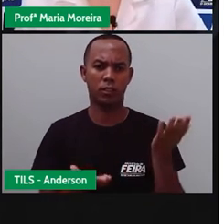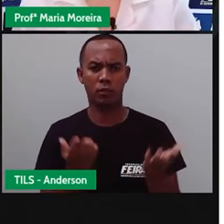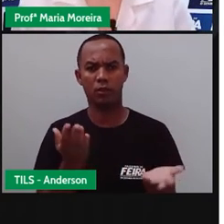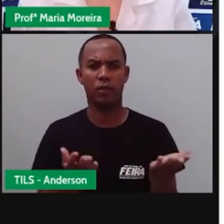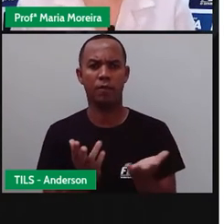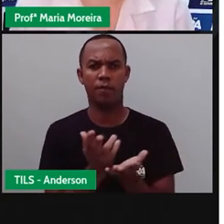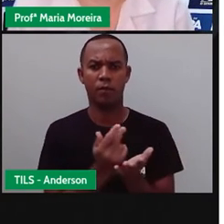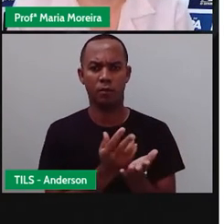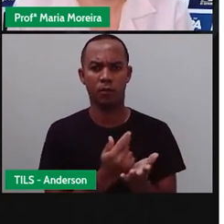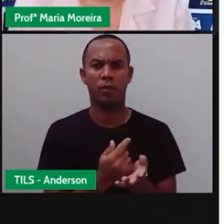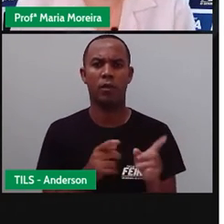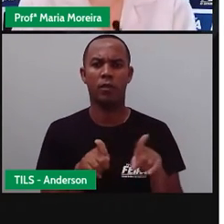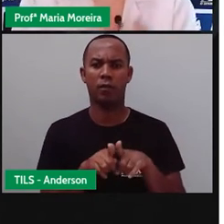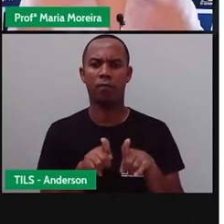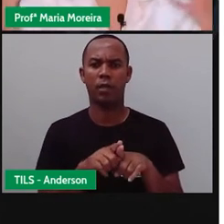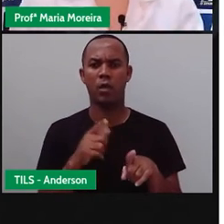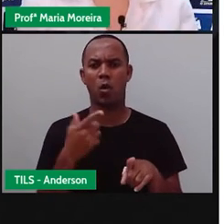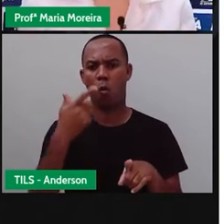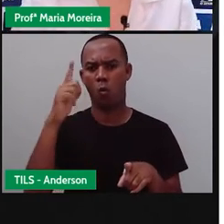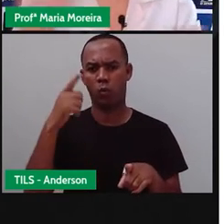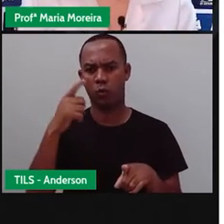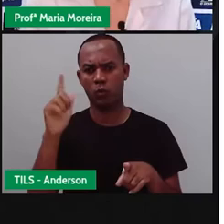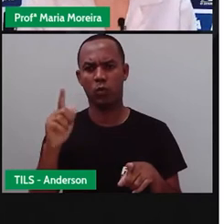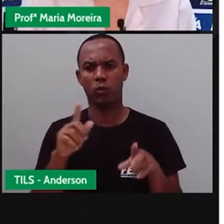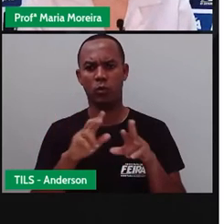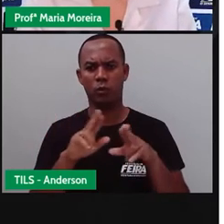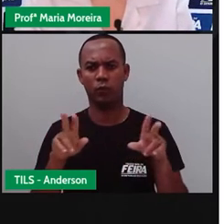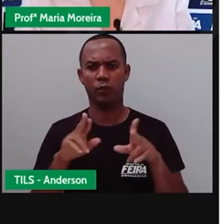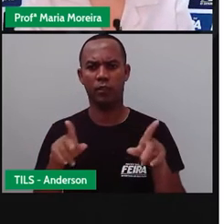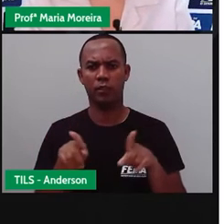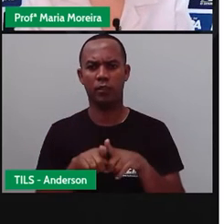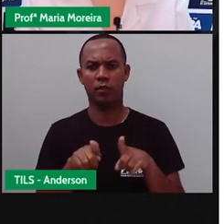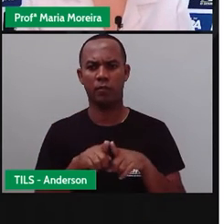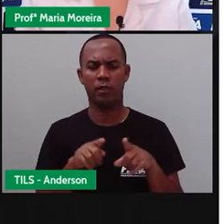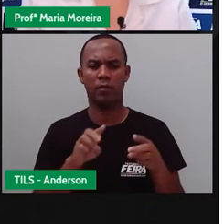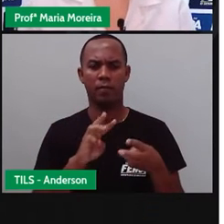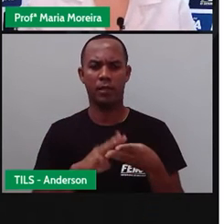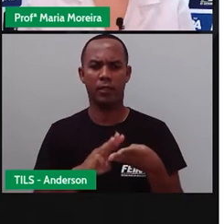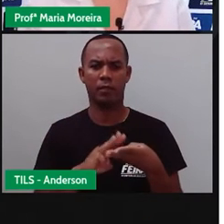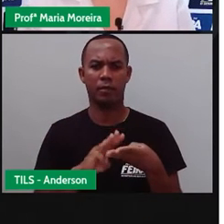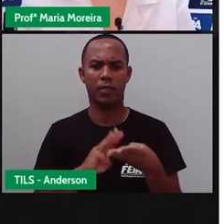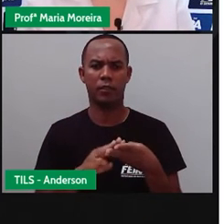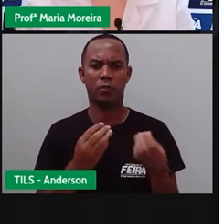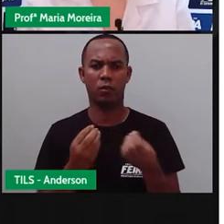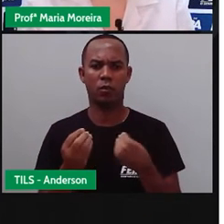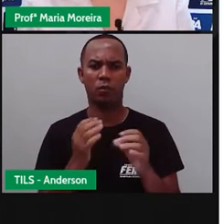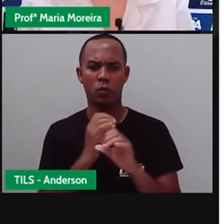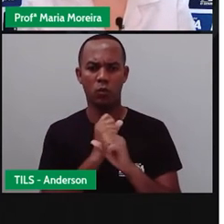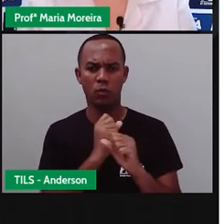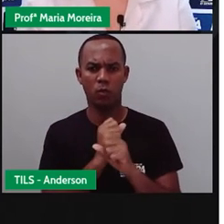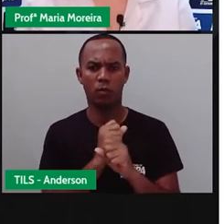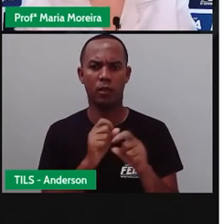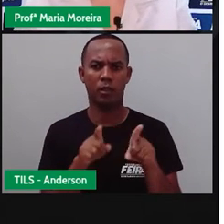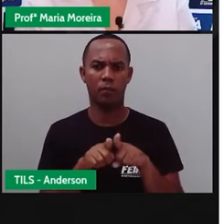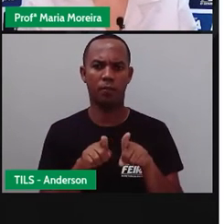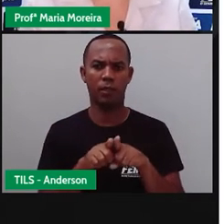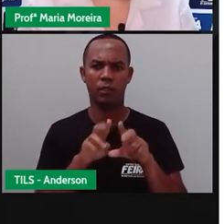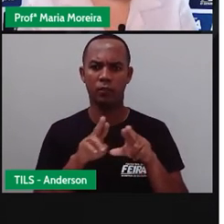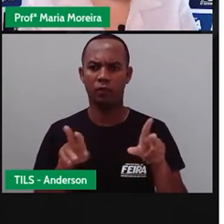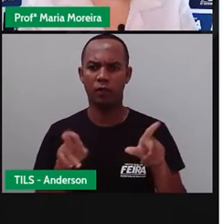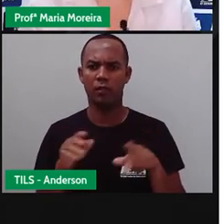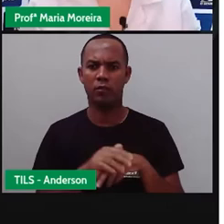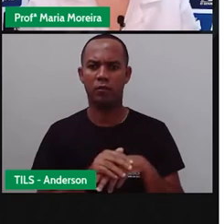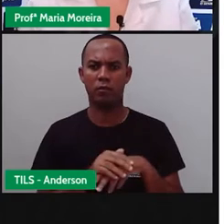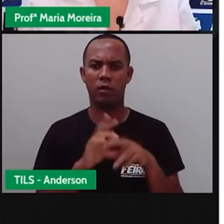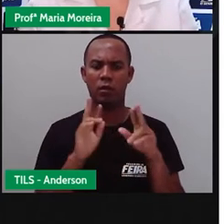figuras geométricas e outros conceitos que a inerente o que a disciplina de matemática né a cálculo de modo geral quando a gente